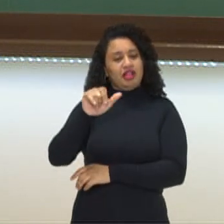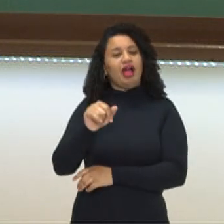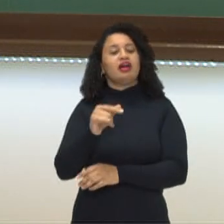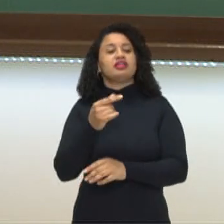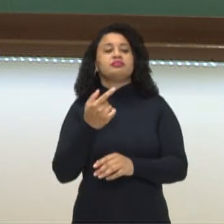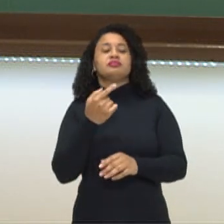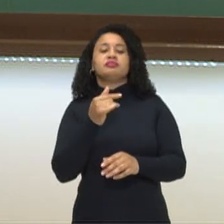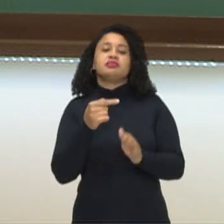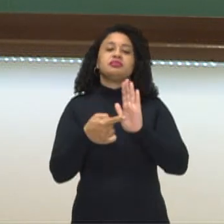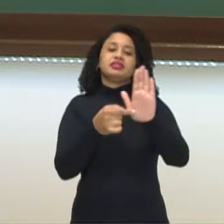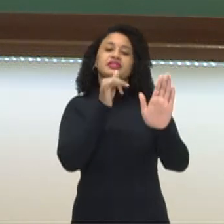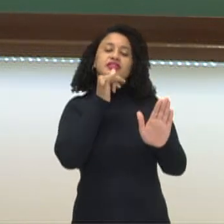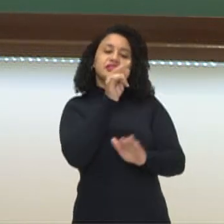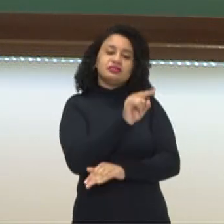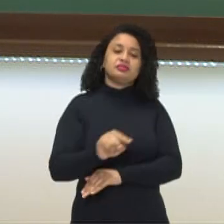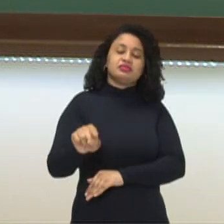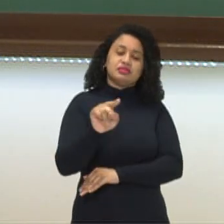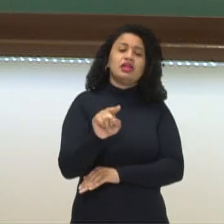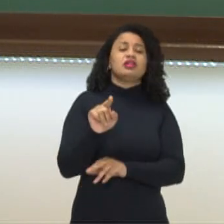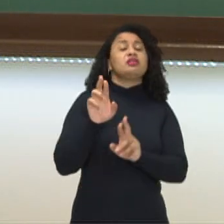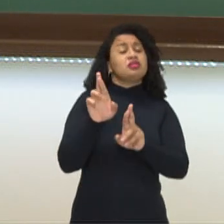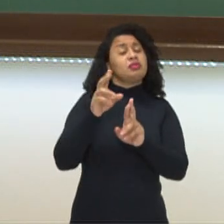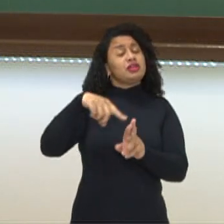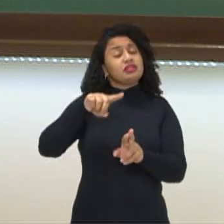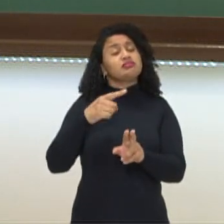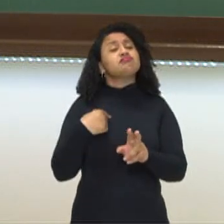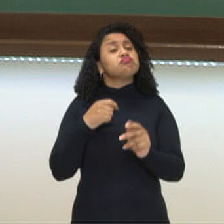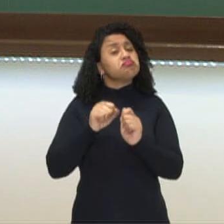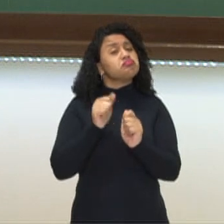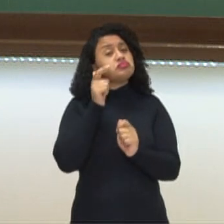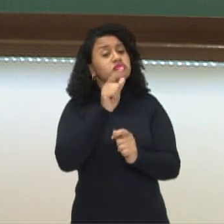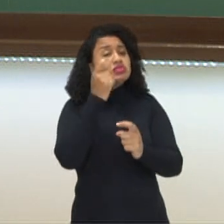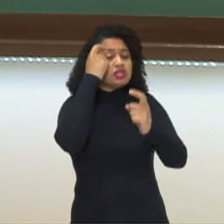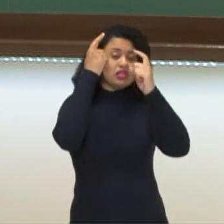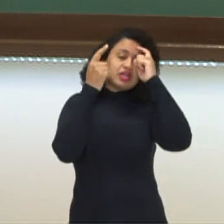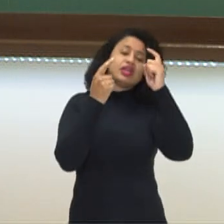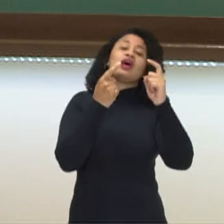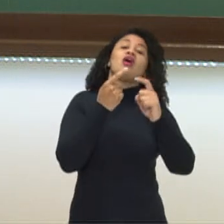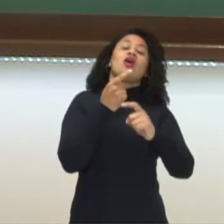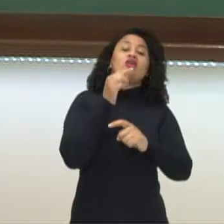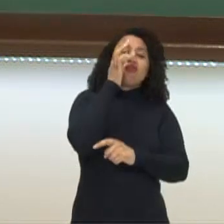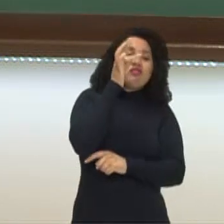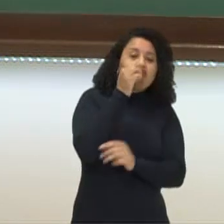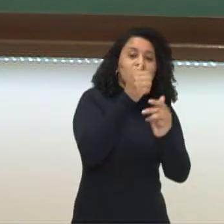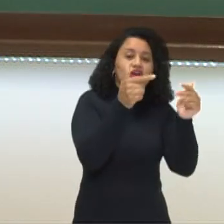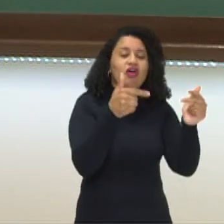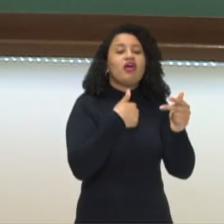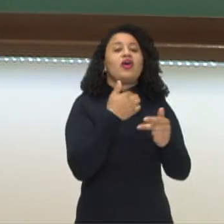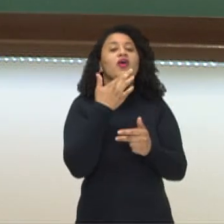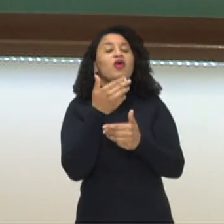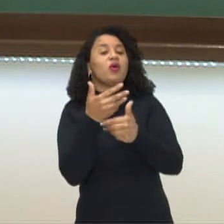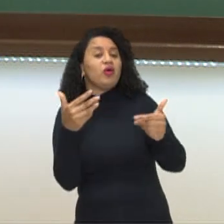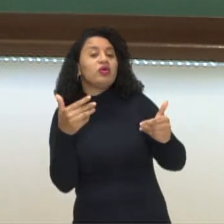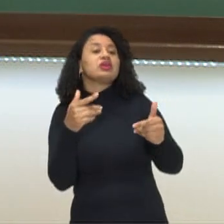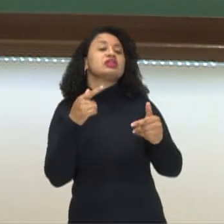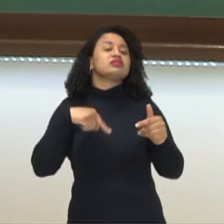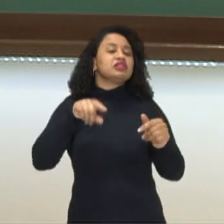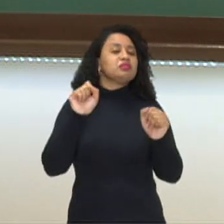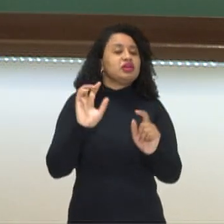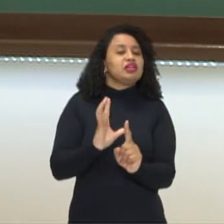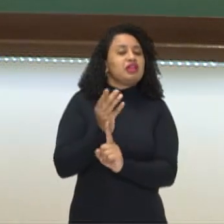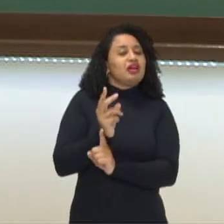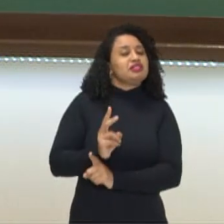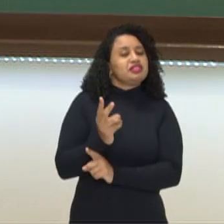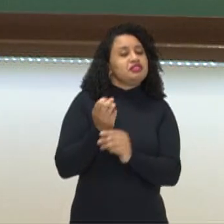tenham gostado aí e que criem muitas rimas, né? Em flores, em cores e façam muita arte sempre.